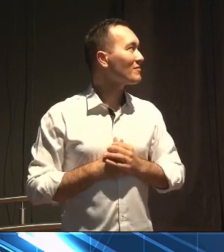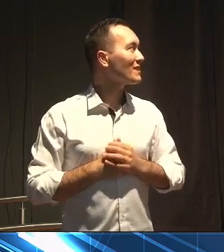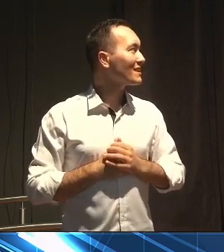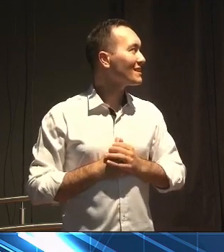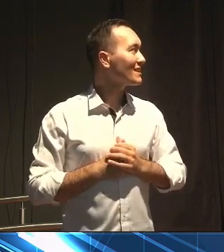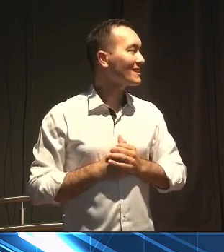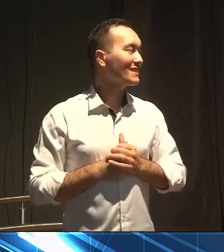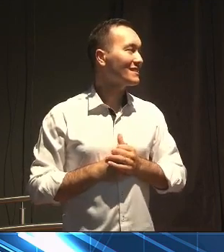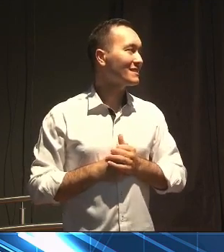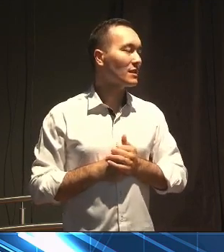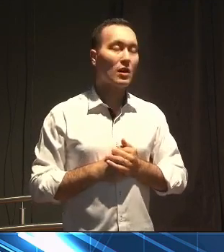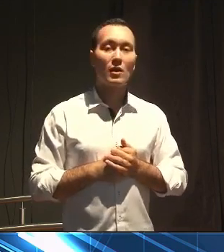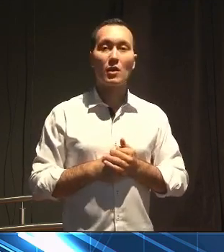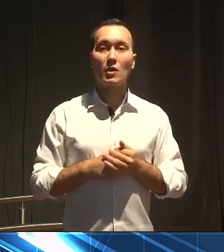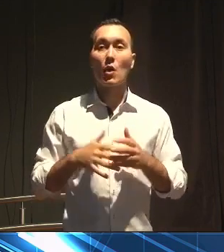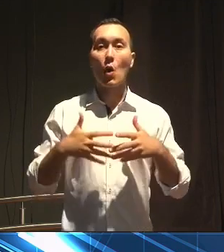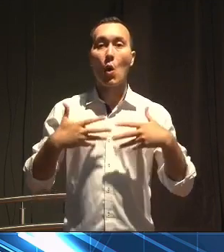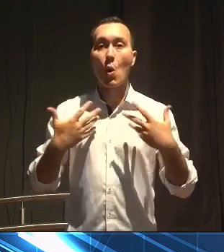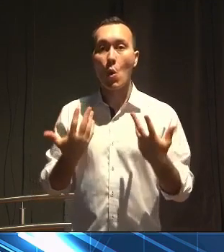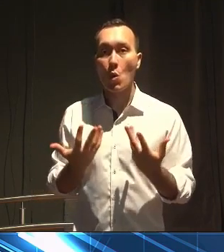Facebook. Quem nunca?